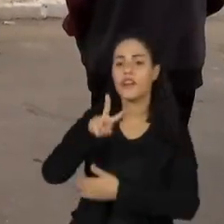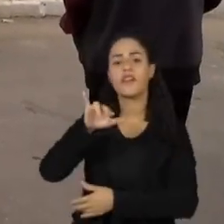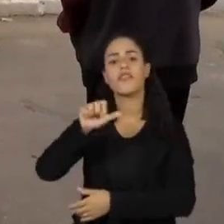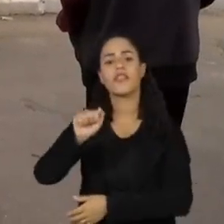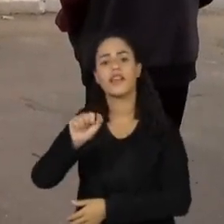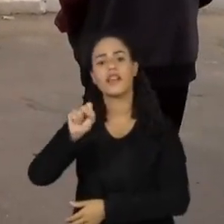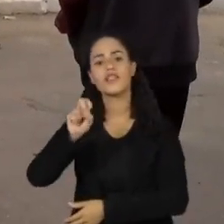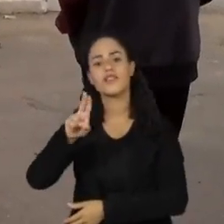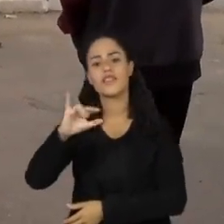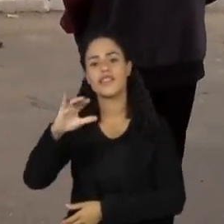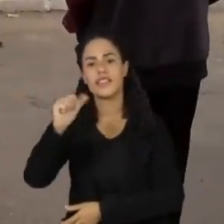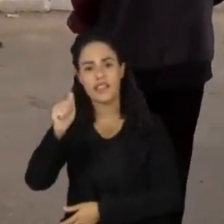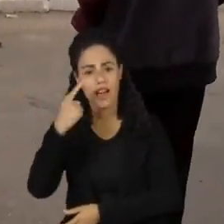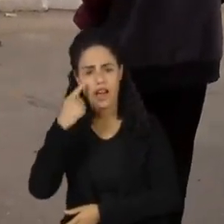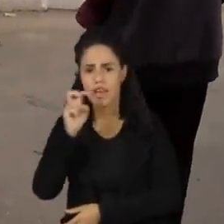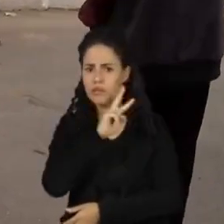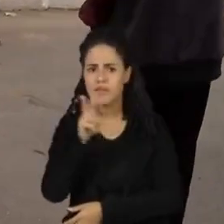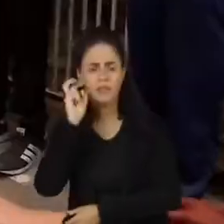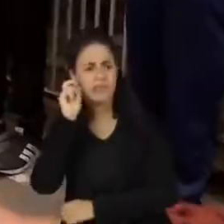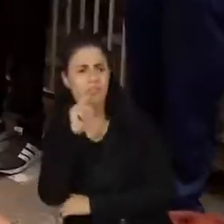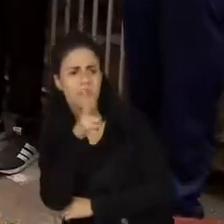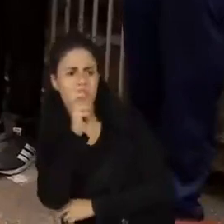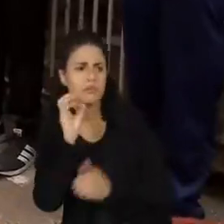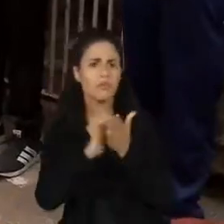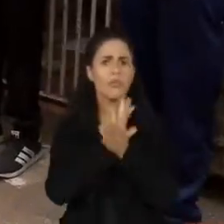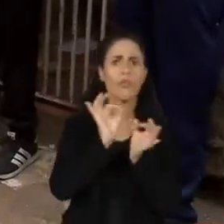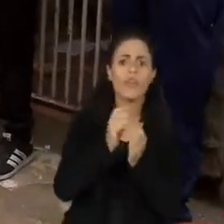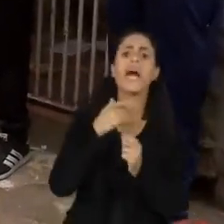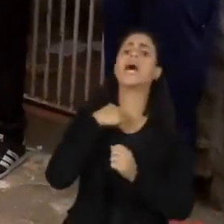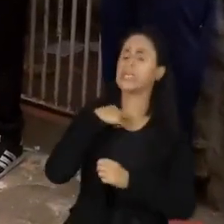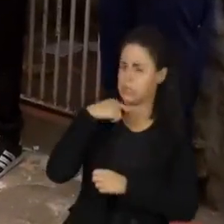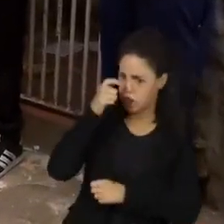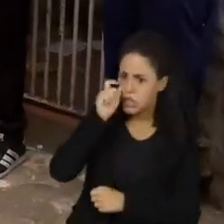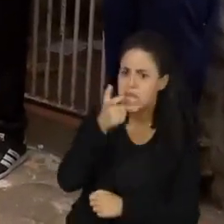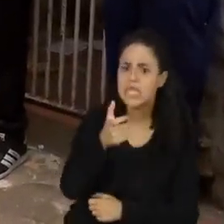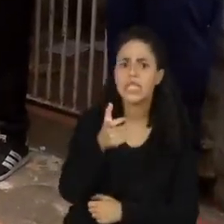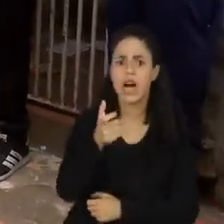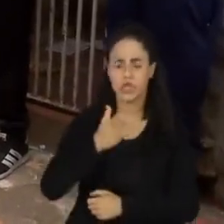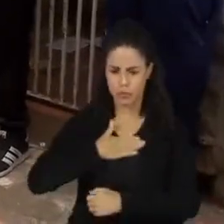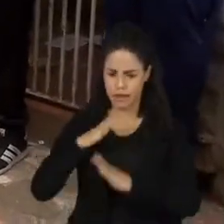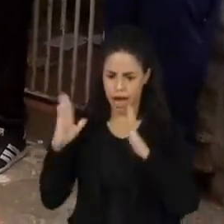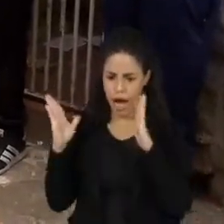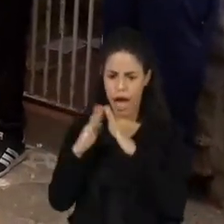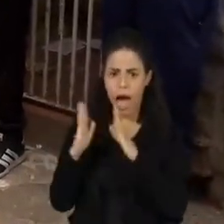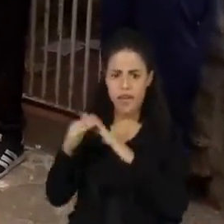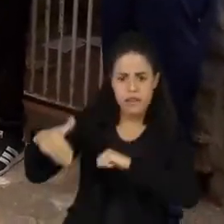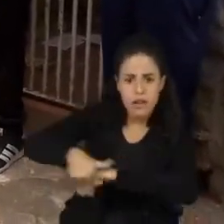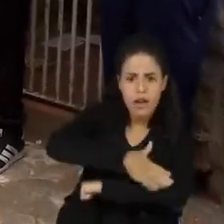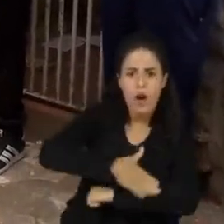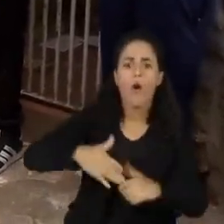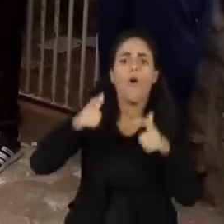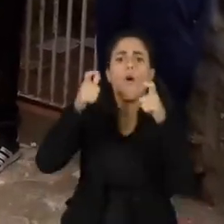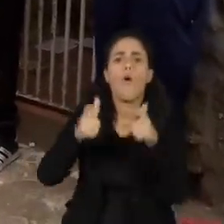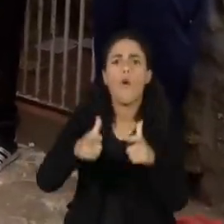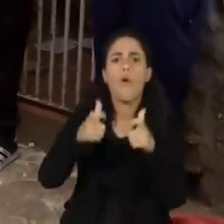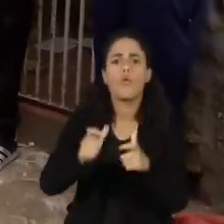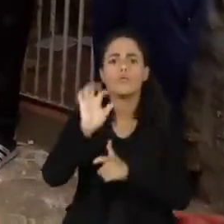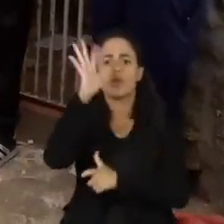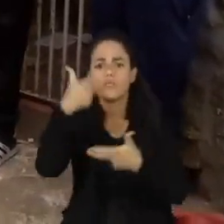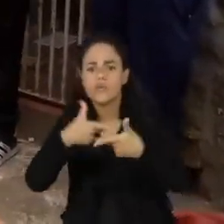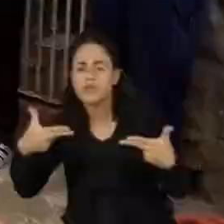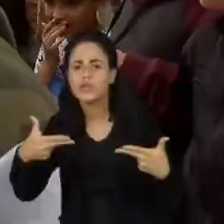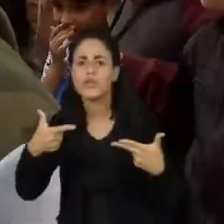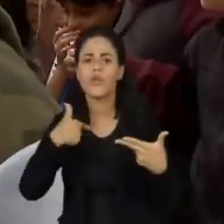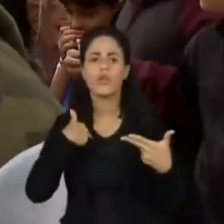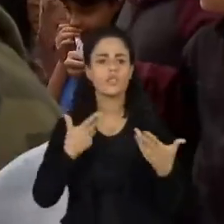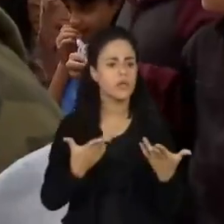passo aqui todo dia para ir para o CCA e nunca percebi isso. Então é muito interessante saber onde que eu moro. Onde que foi um dia uma coisa e hoje é